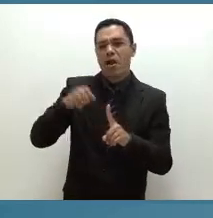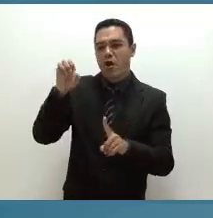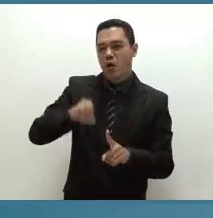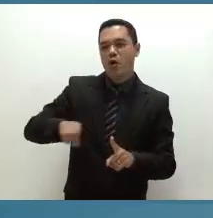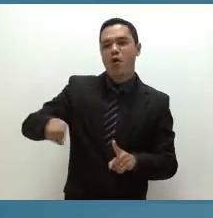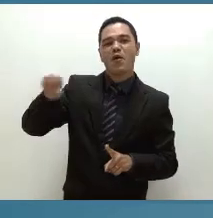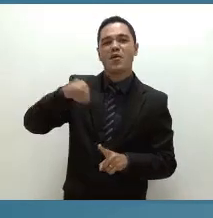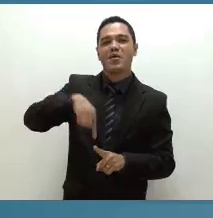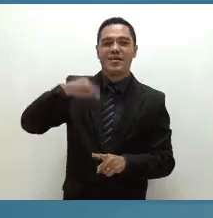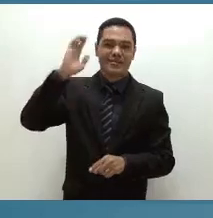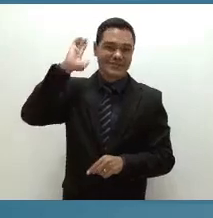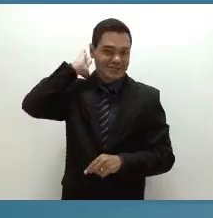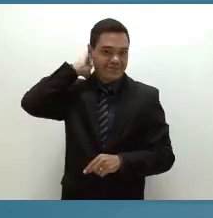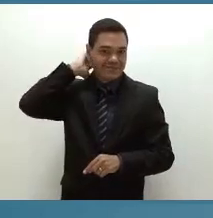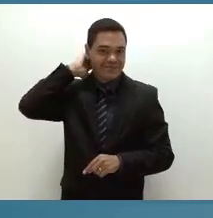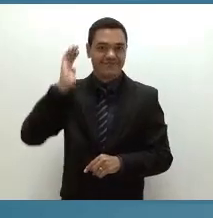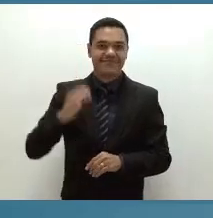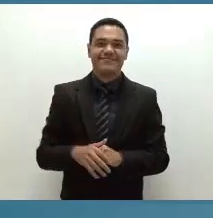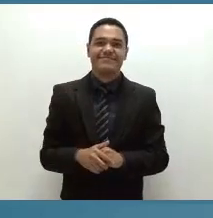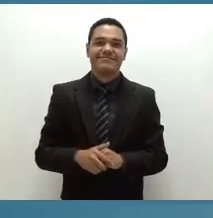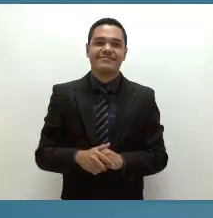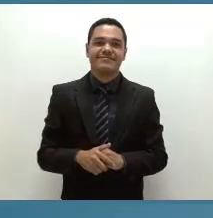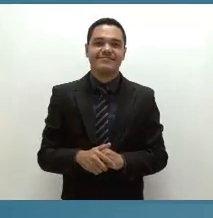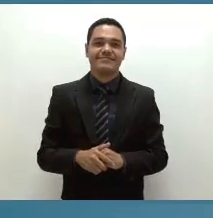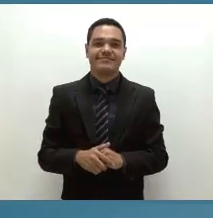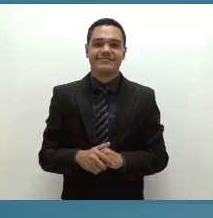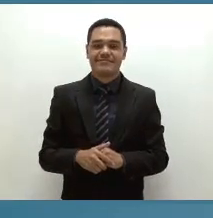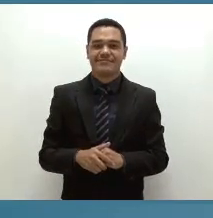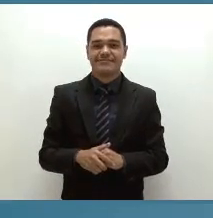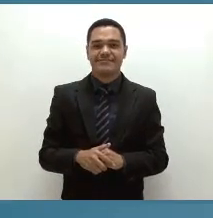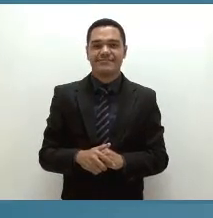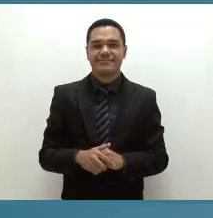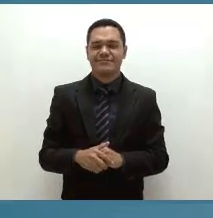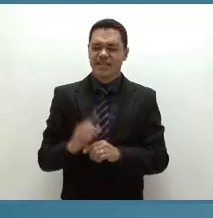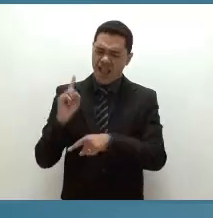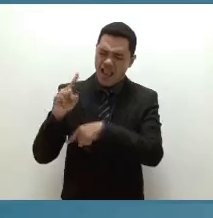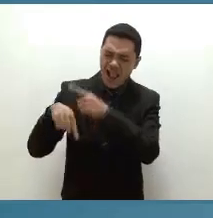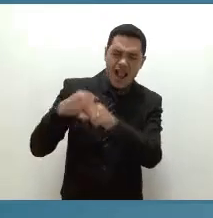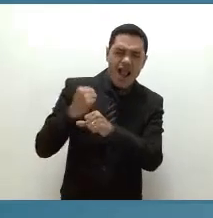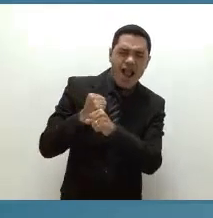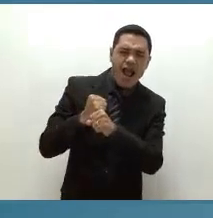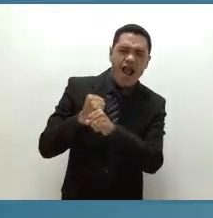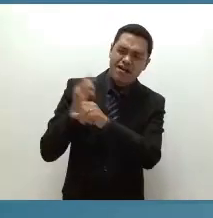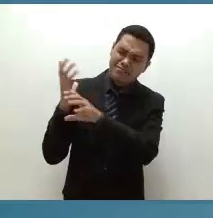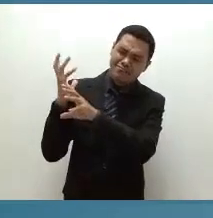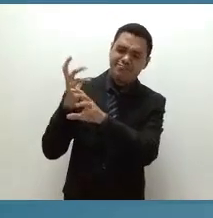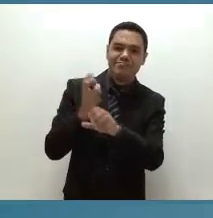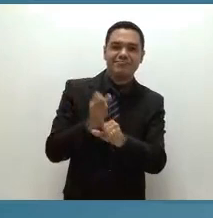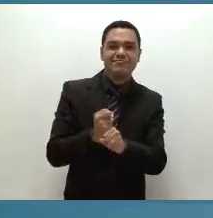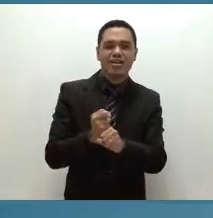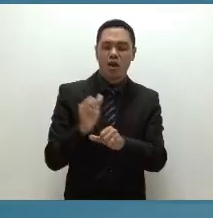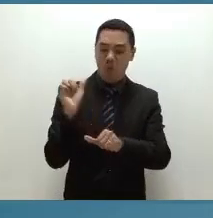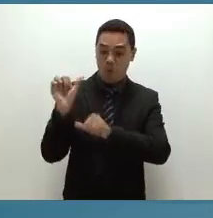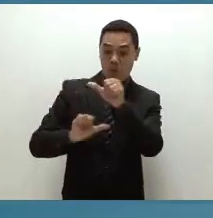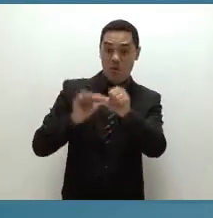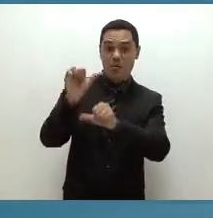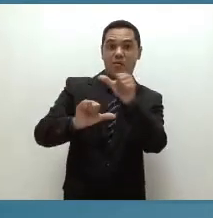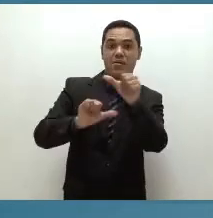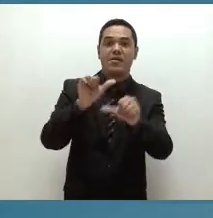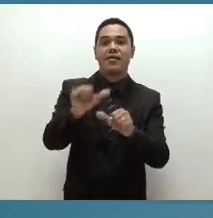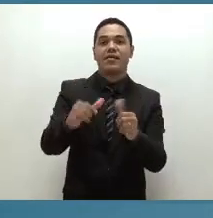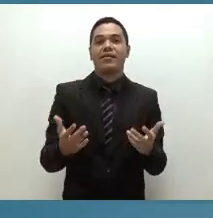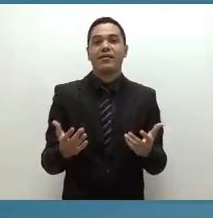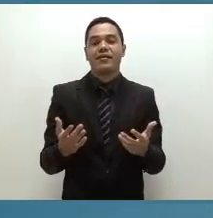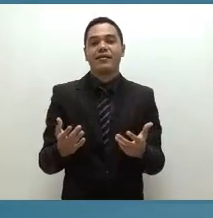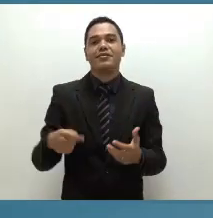Pará. Após 2 longos anos, mudanças rápidas e complexas de comportamento, estamos